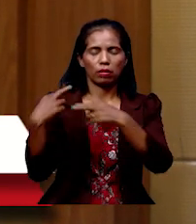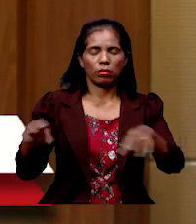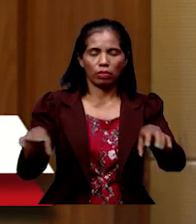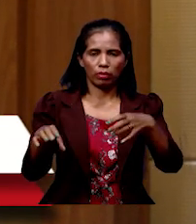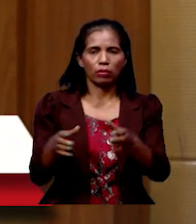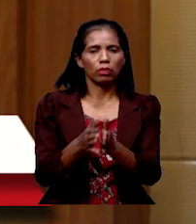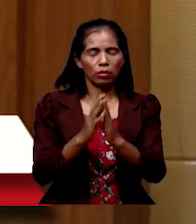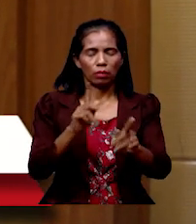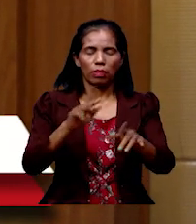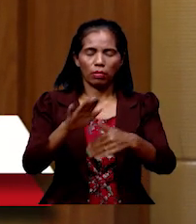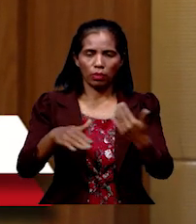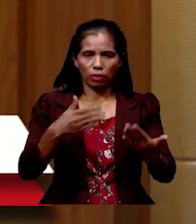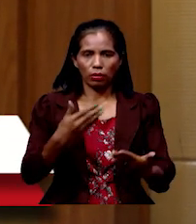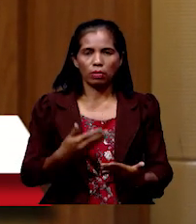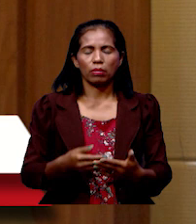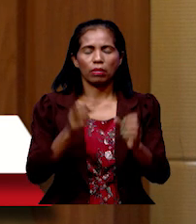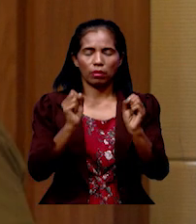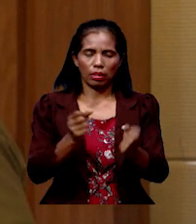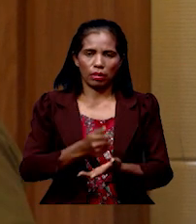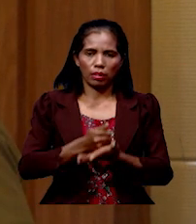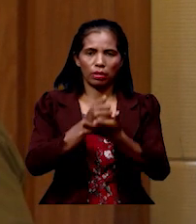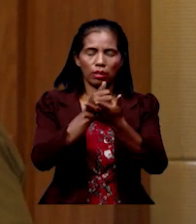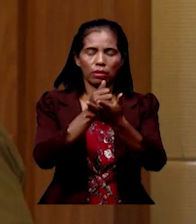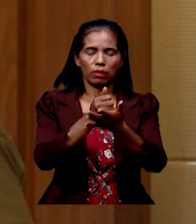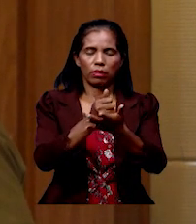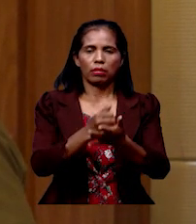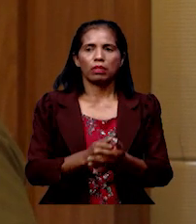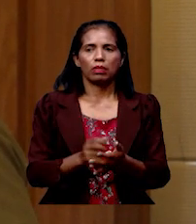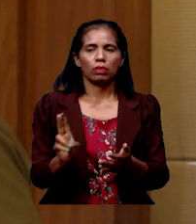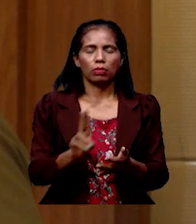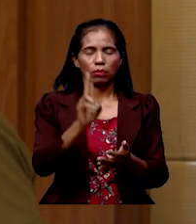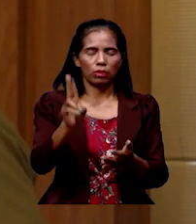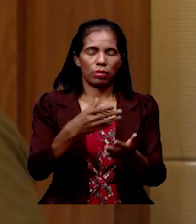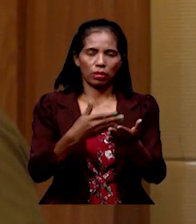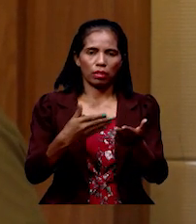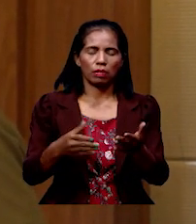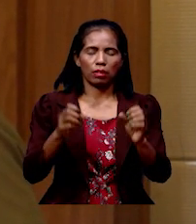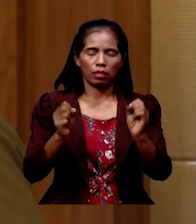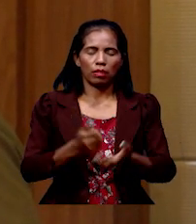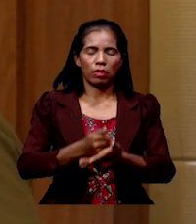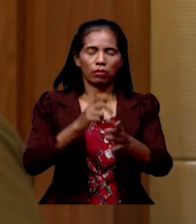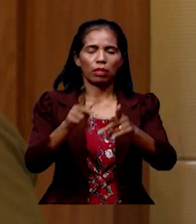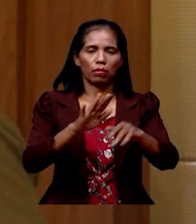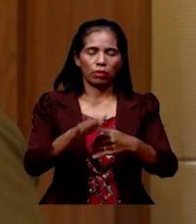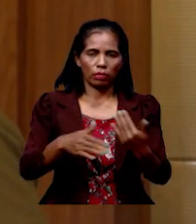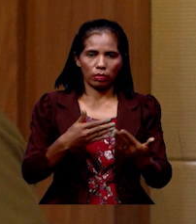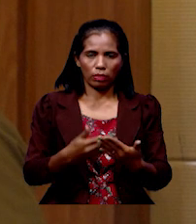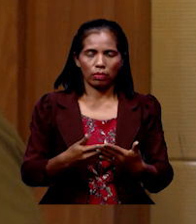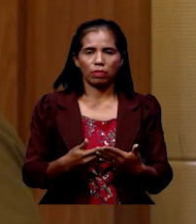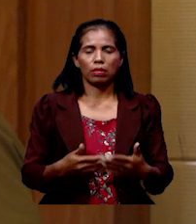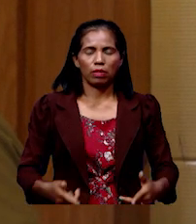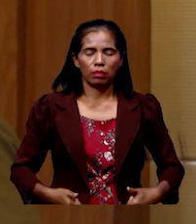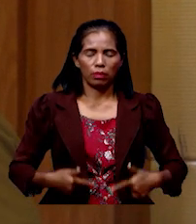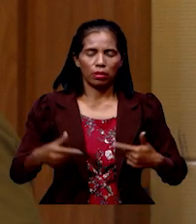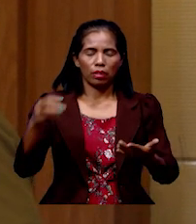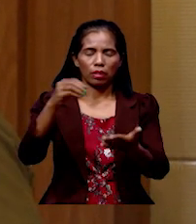também já fizeram os antecessores e saberá utilizar os recursos e meios ao seu alcance com sabedoria,